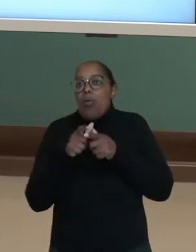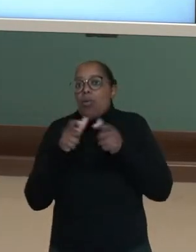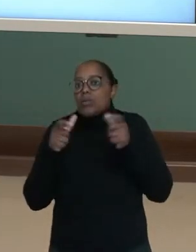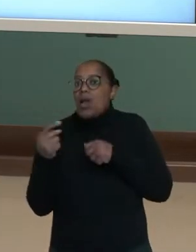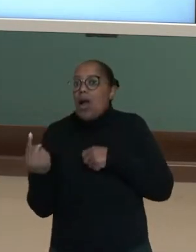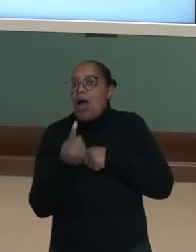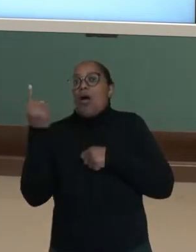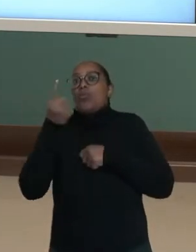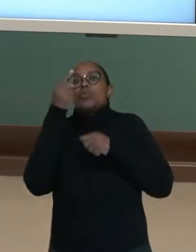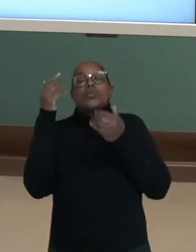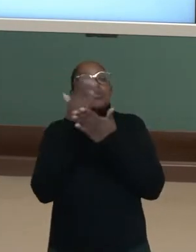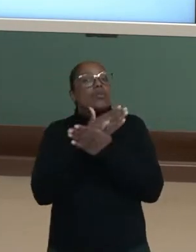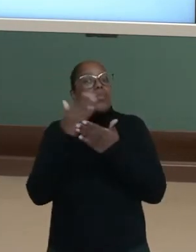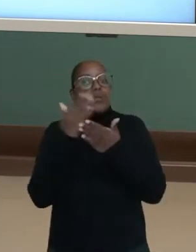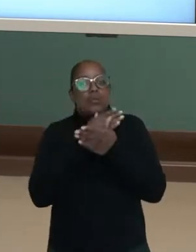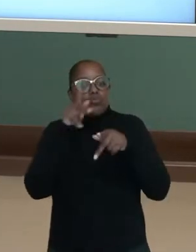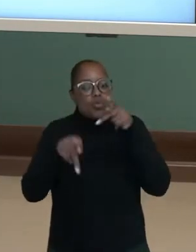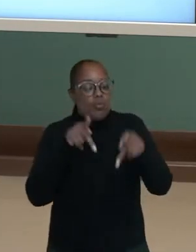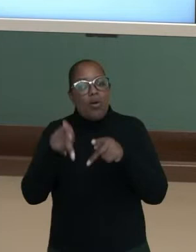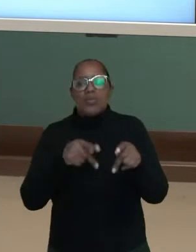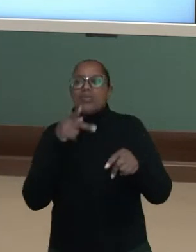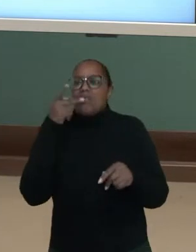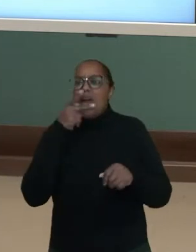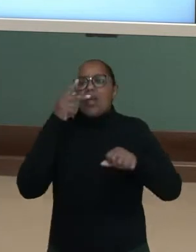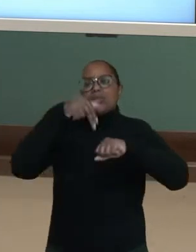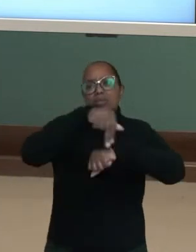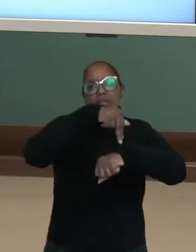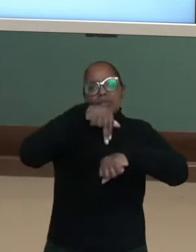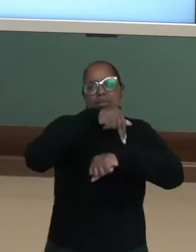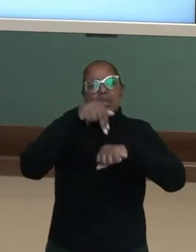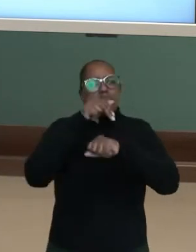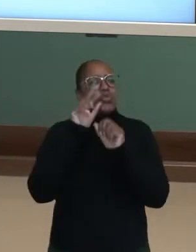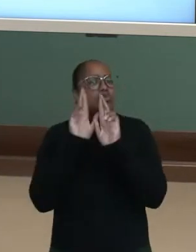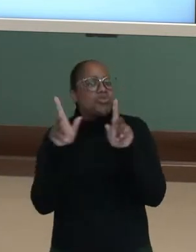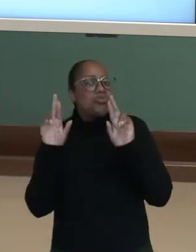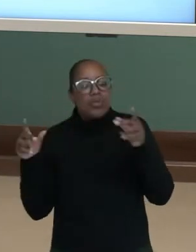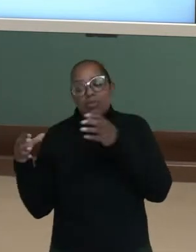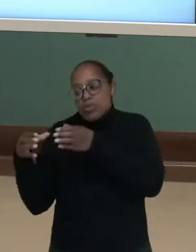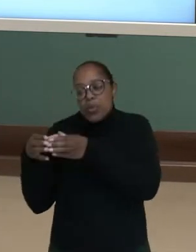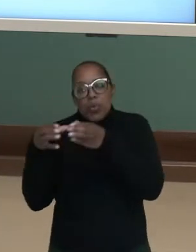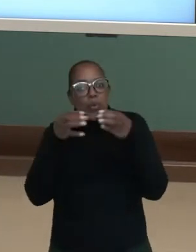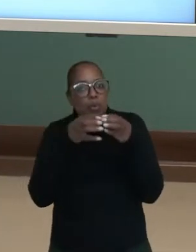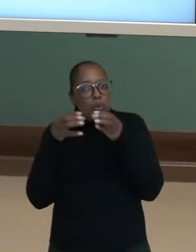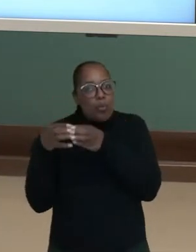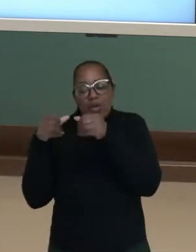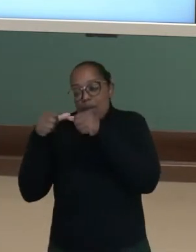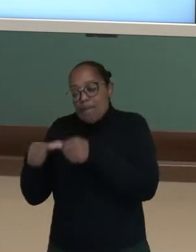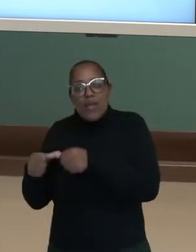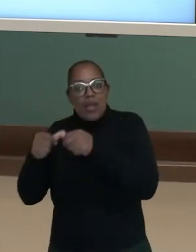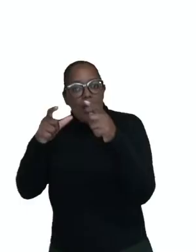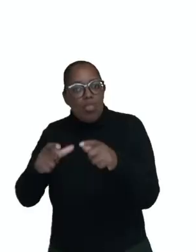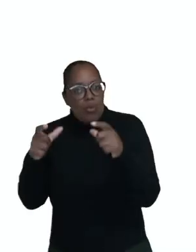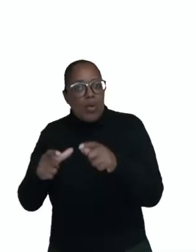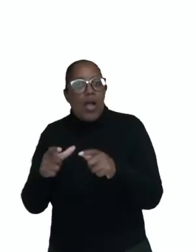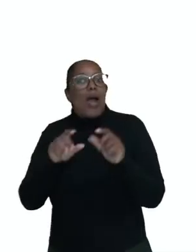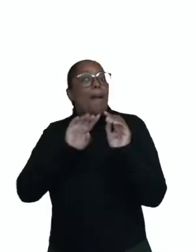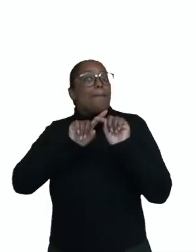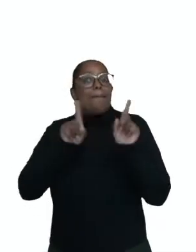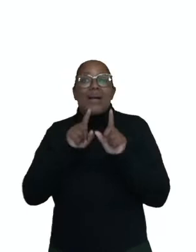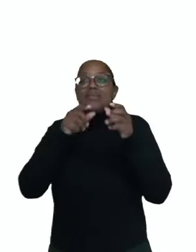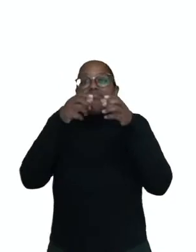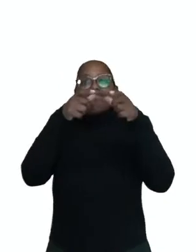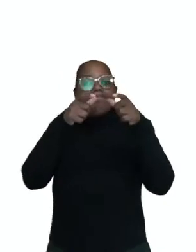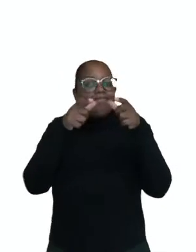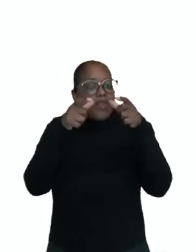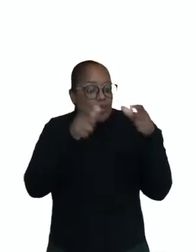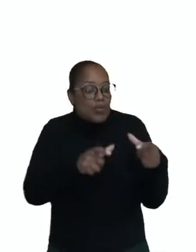implica na região da nação ou de um determinado grupo queira permanecer no lugar e este lugar se diferencie